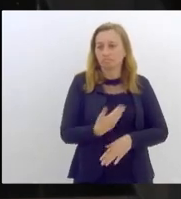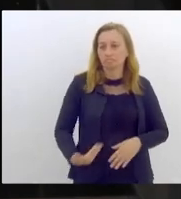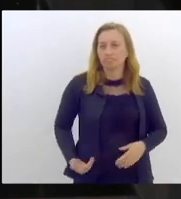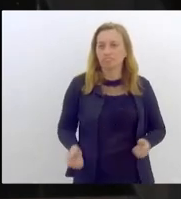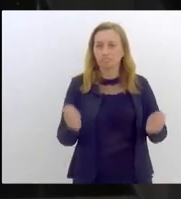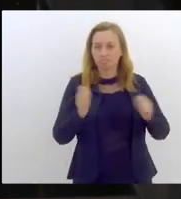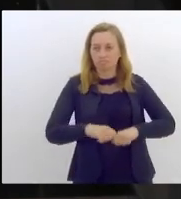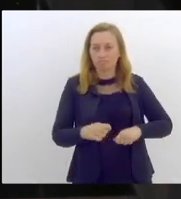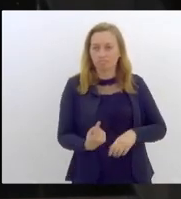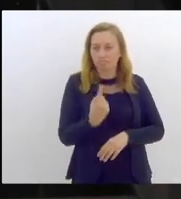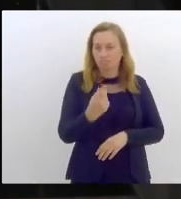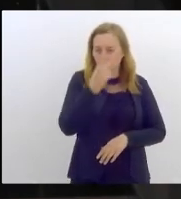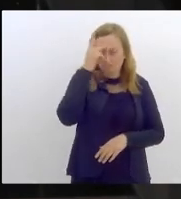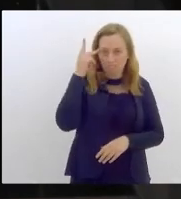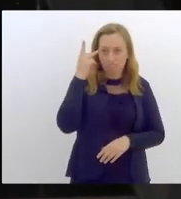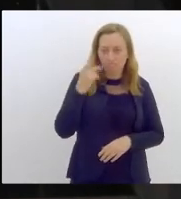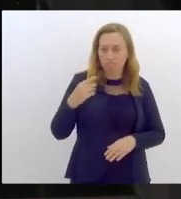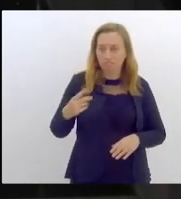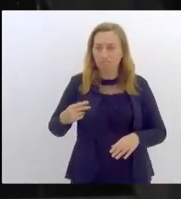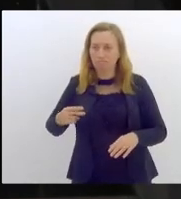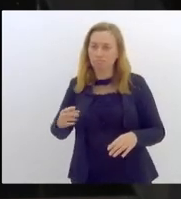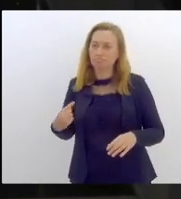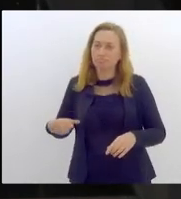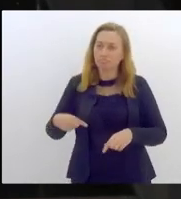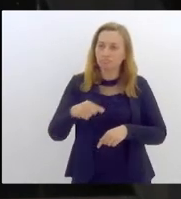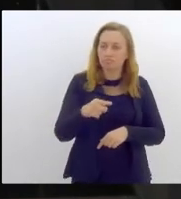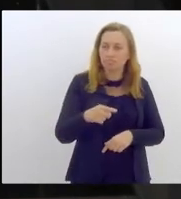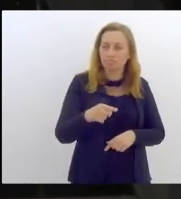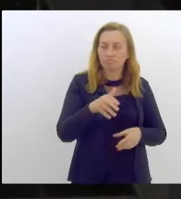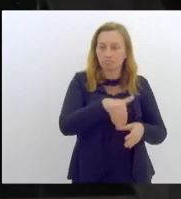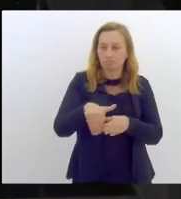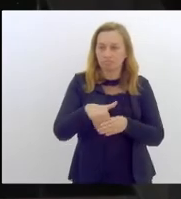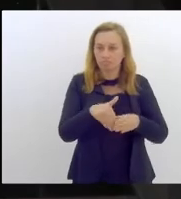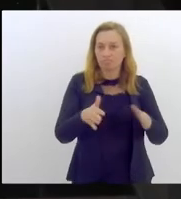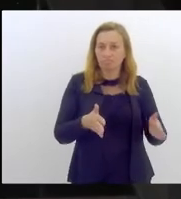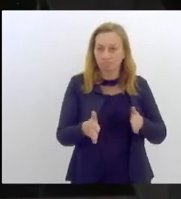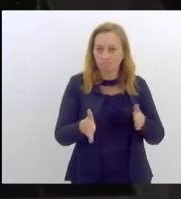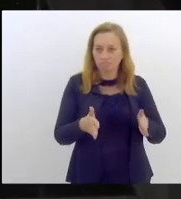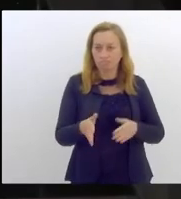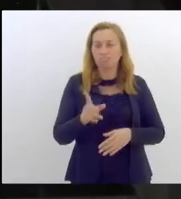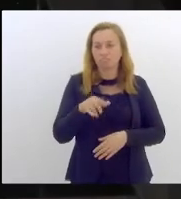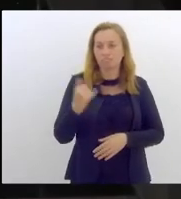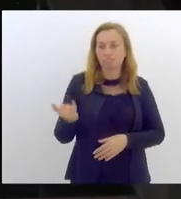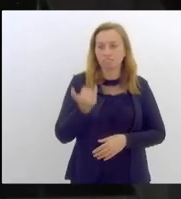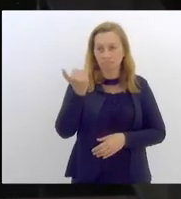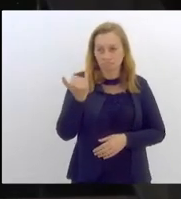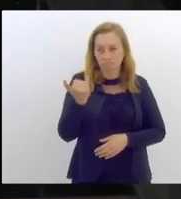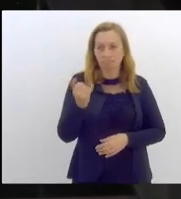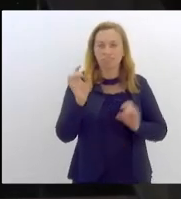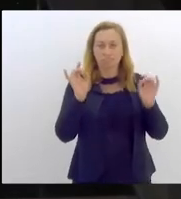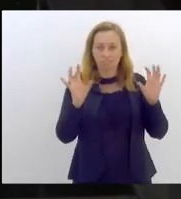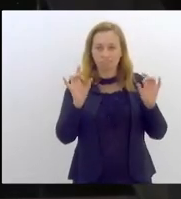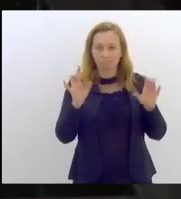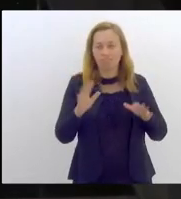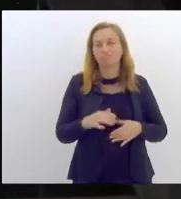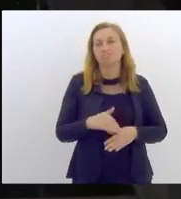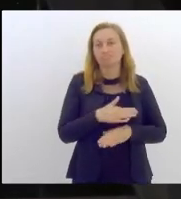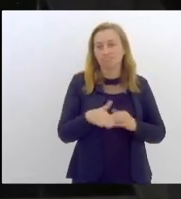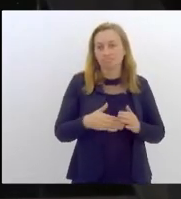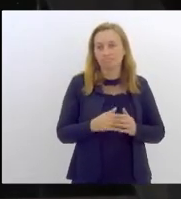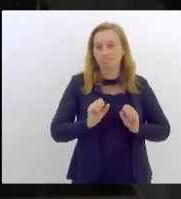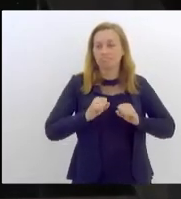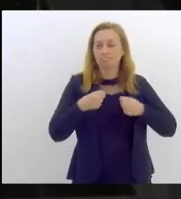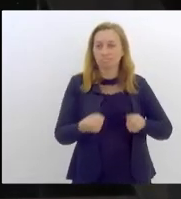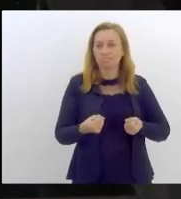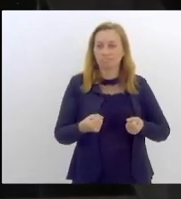a possibilidade de uma pessoa se deslocar pela cidade o que já é por si só muito importante em especial para aqueles e aquelas que